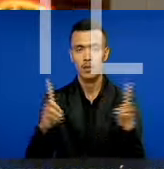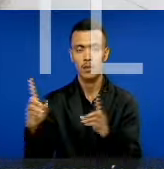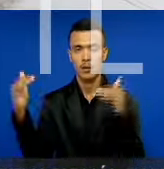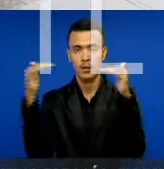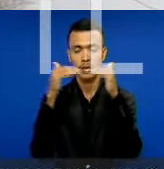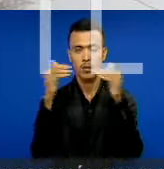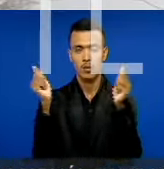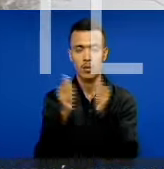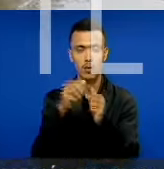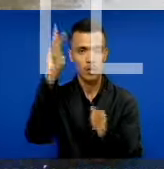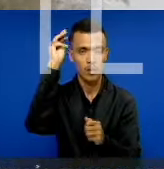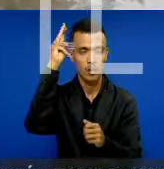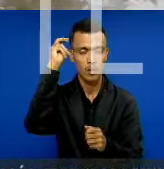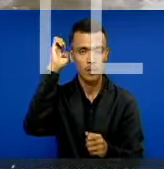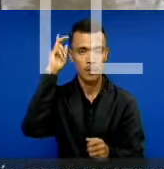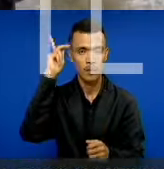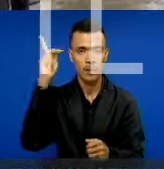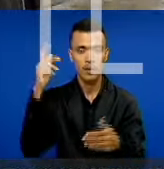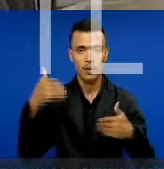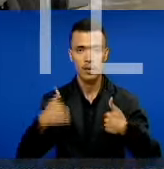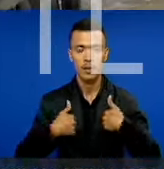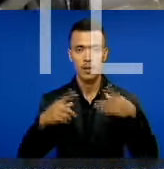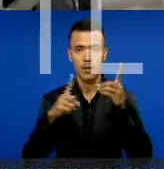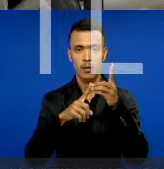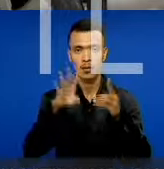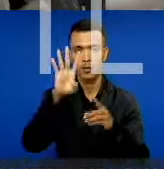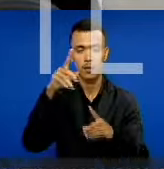negócios estrangeiro China, Wang Yi, e a Loron Hat